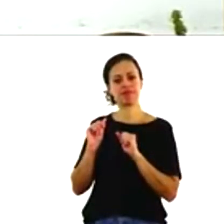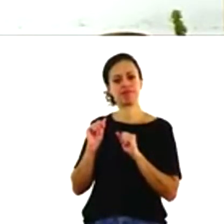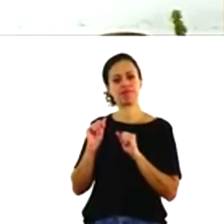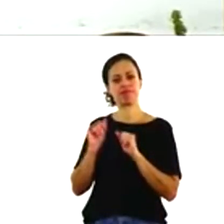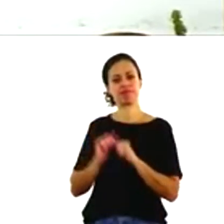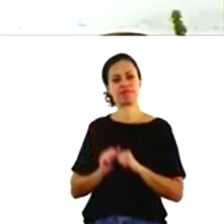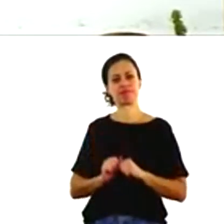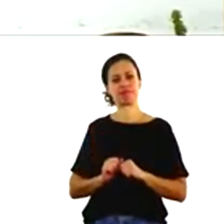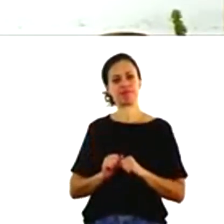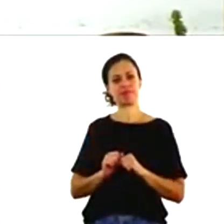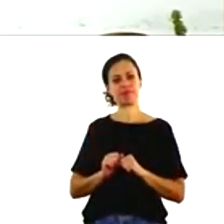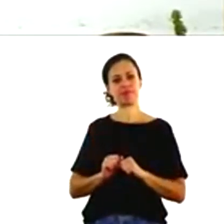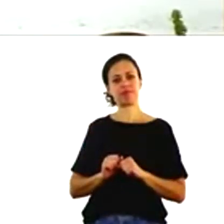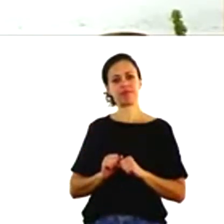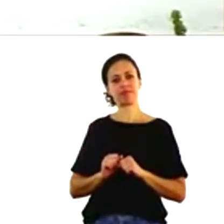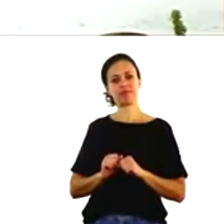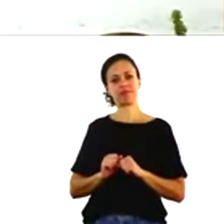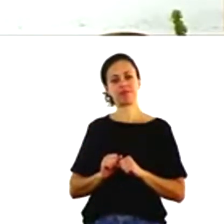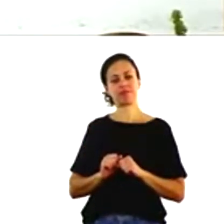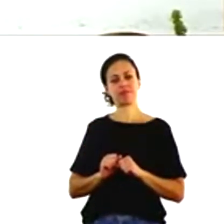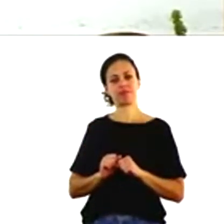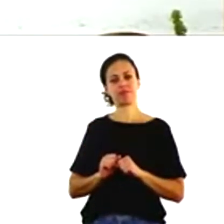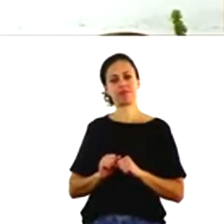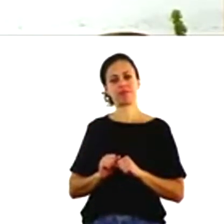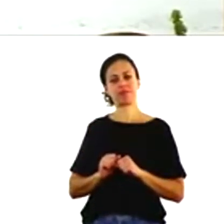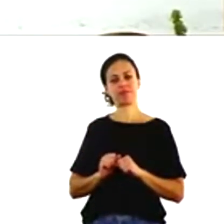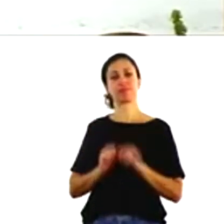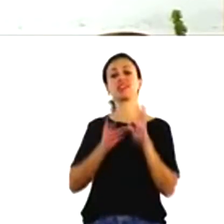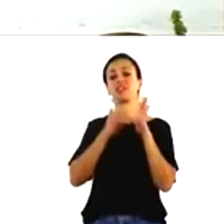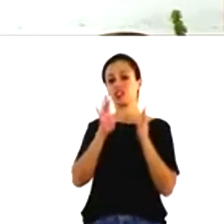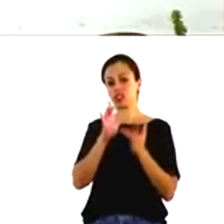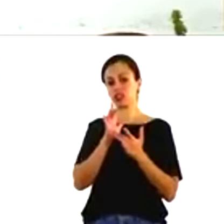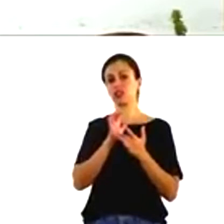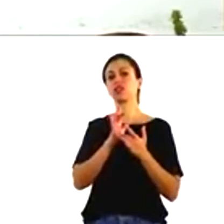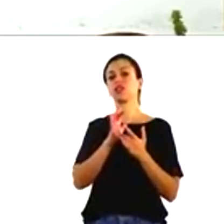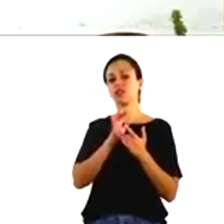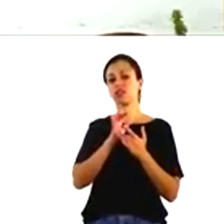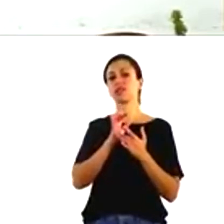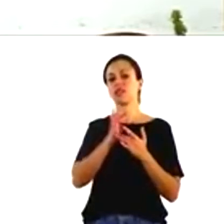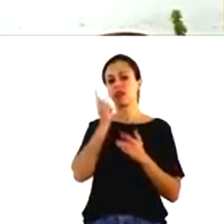E o próprio Senhor Jesus Cristo nos diz: